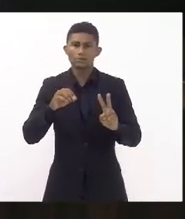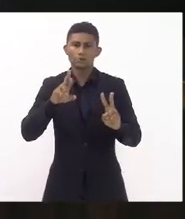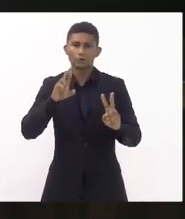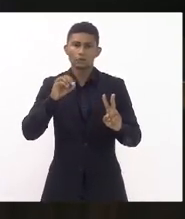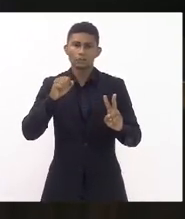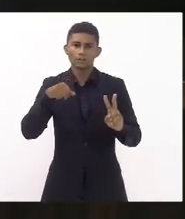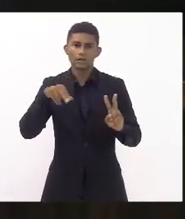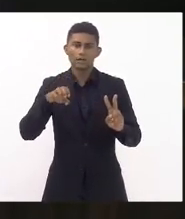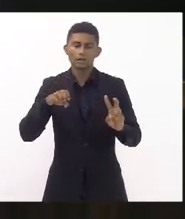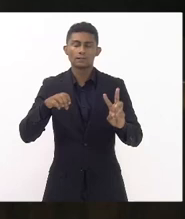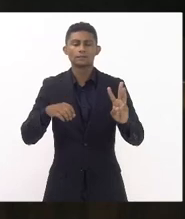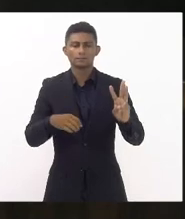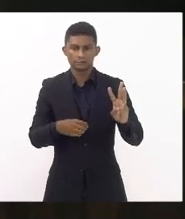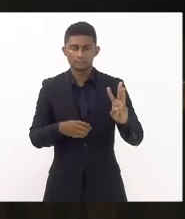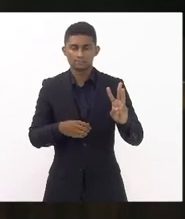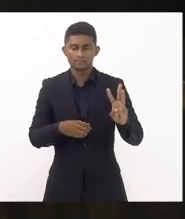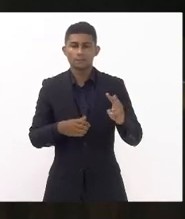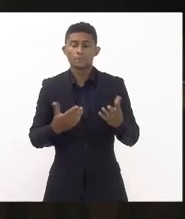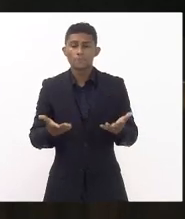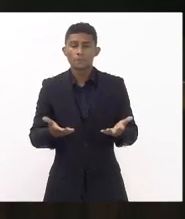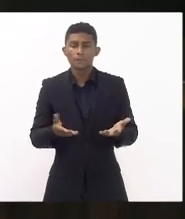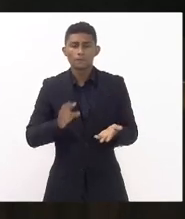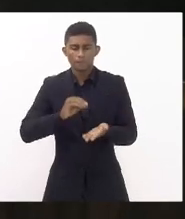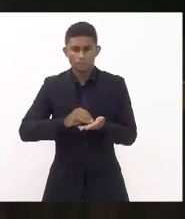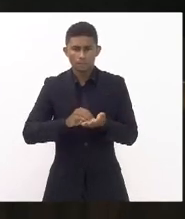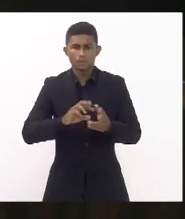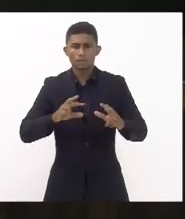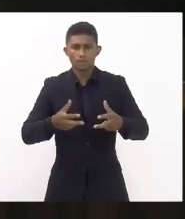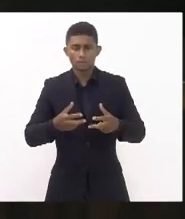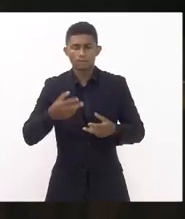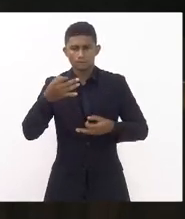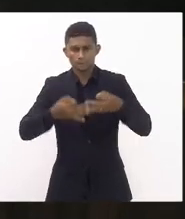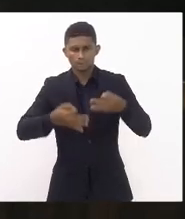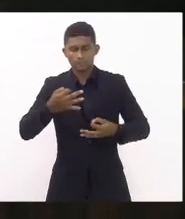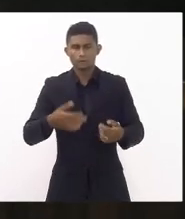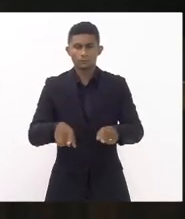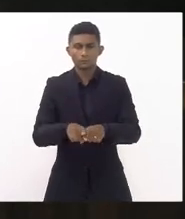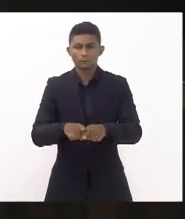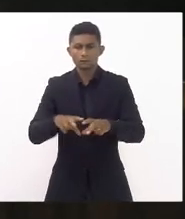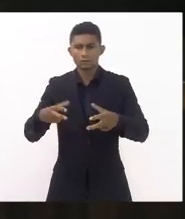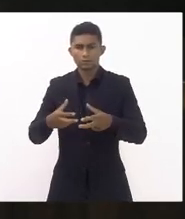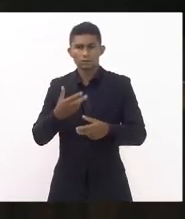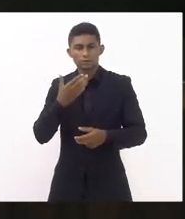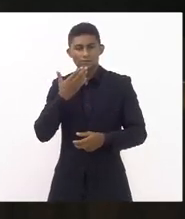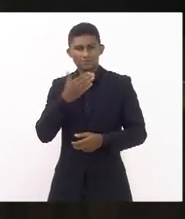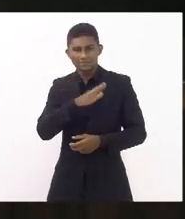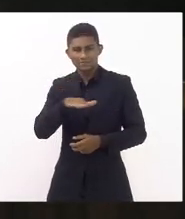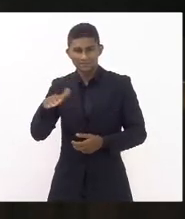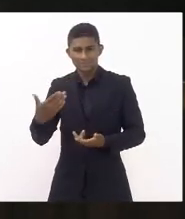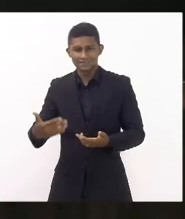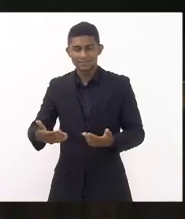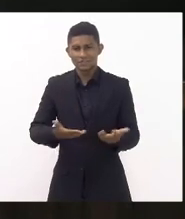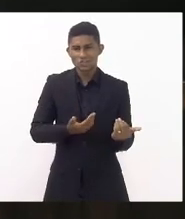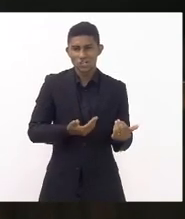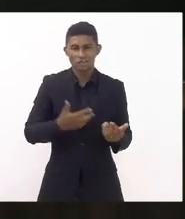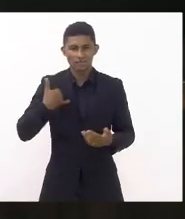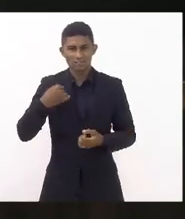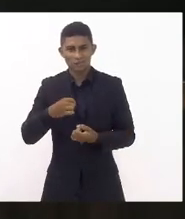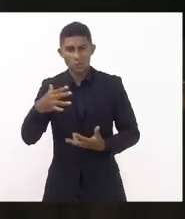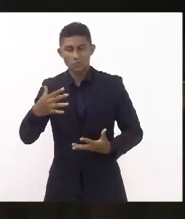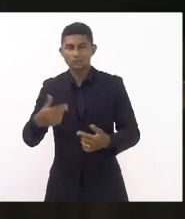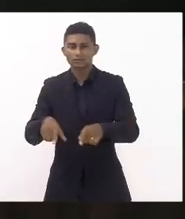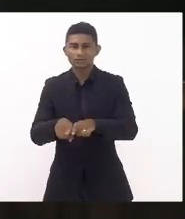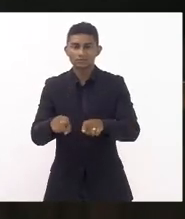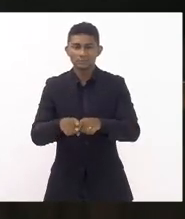Márcio Pacheco. Pendente de pareceres das Comissões de Constituição e Justiça, de assunto da criança, adolescente e idoso, Segurança Pública, assunto de